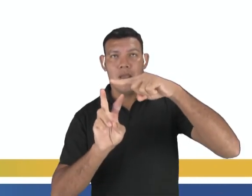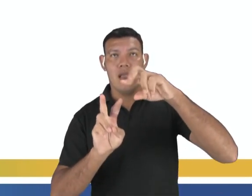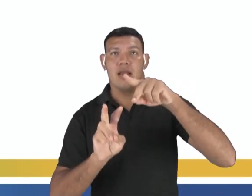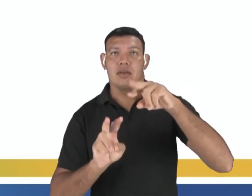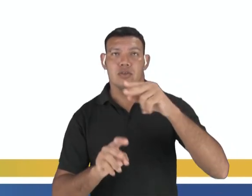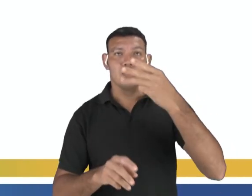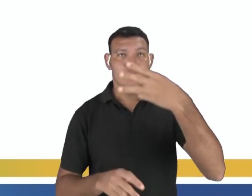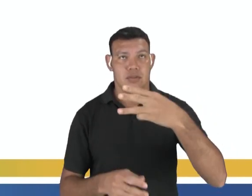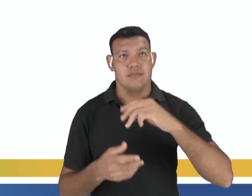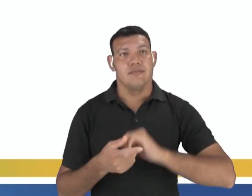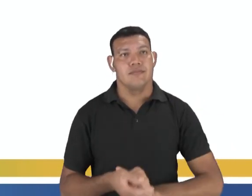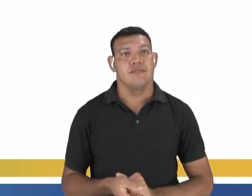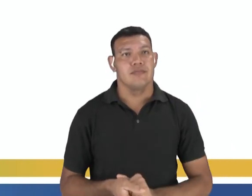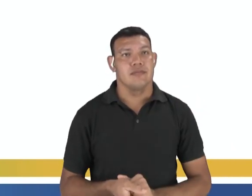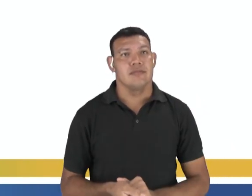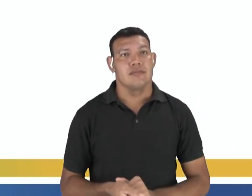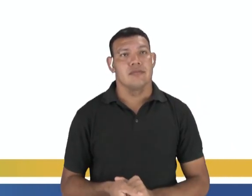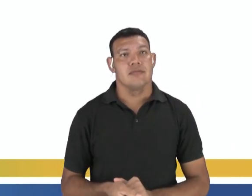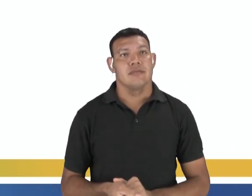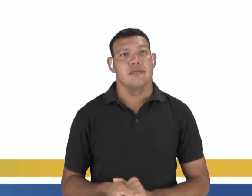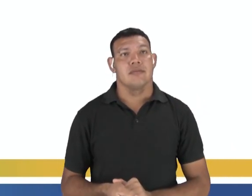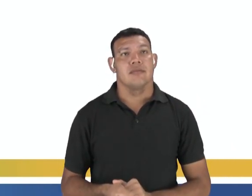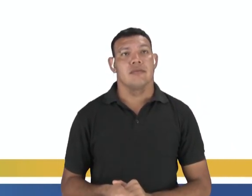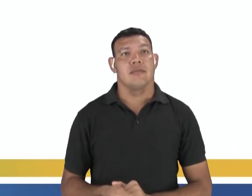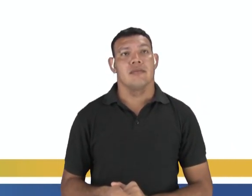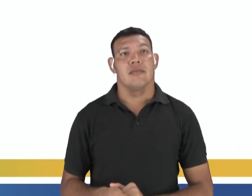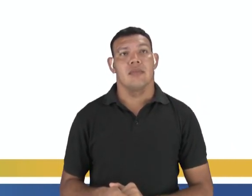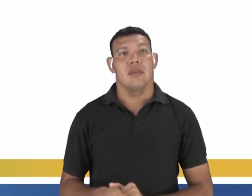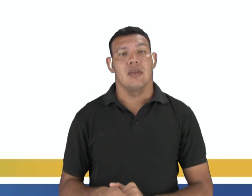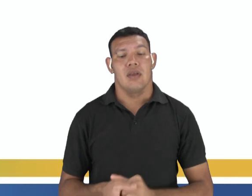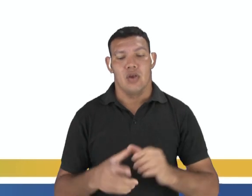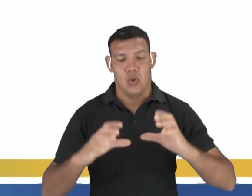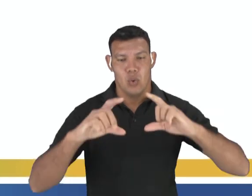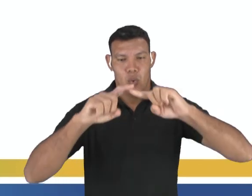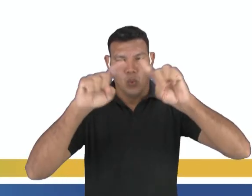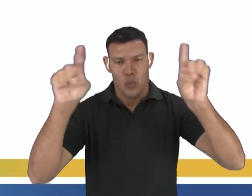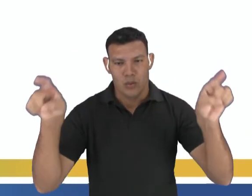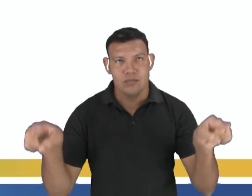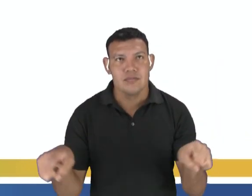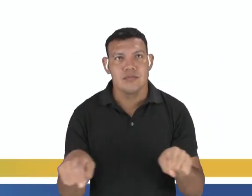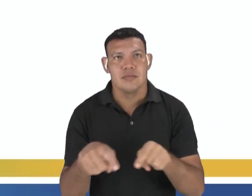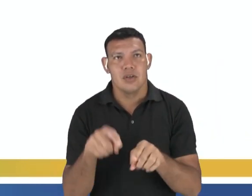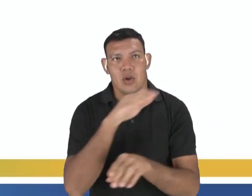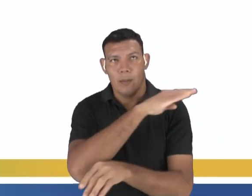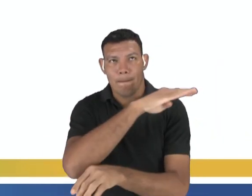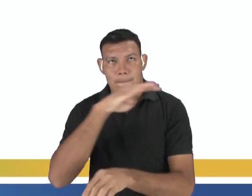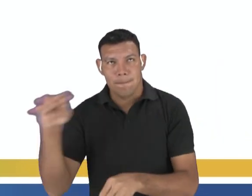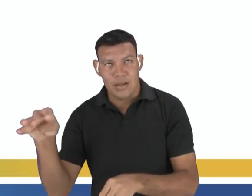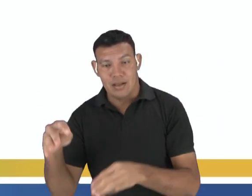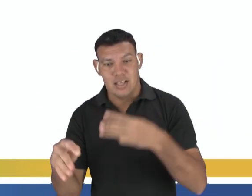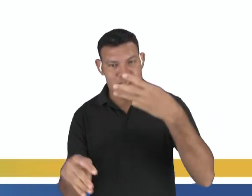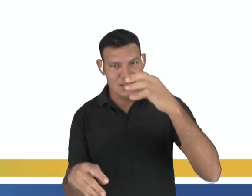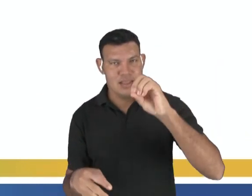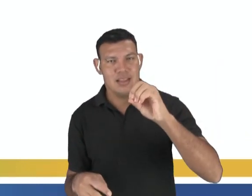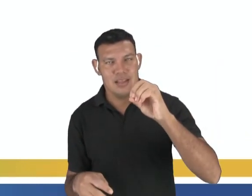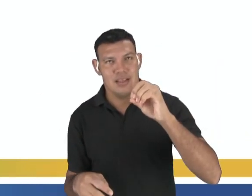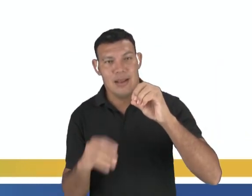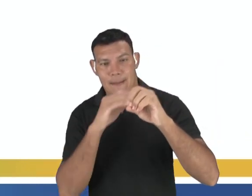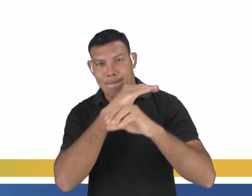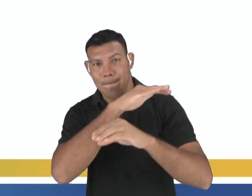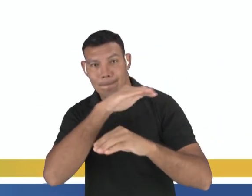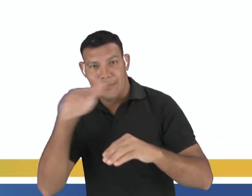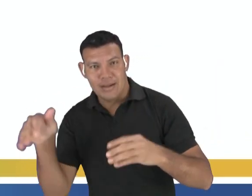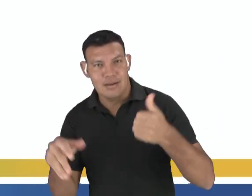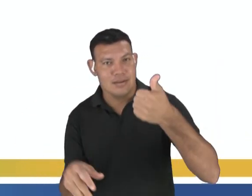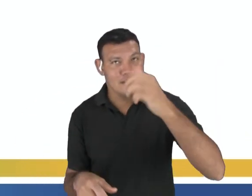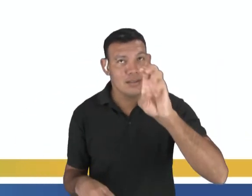Como o diâmetro da praça mede 30 metros, sabemos que seu raio mede 15. Logo, para calcular o comprimento da